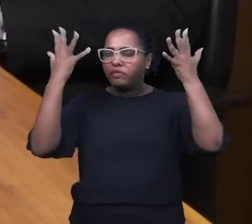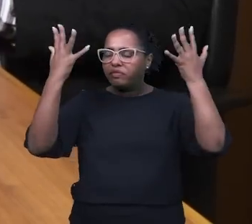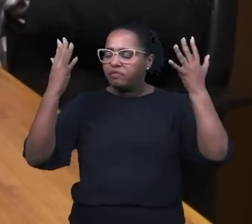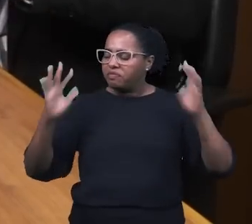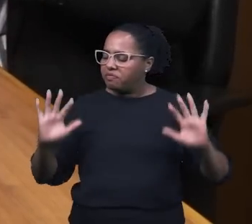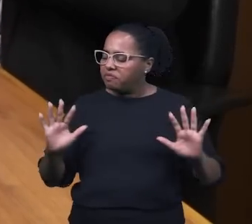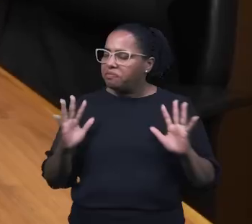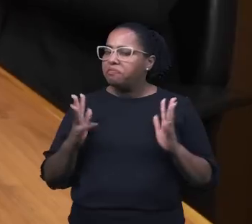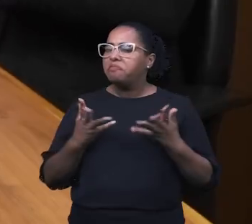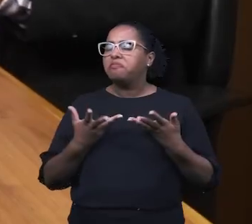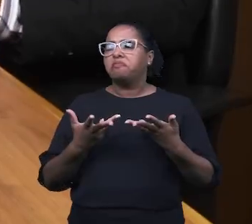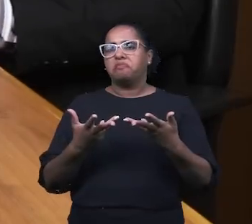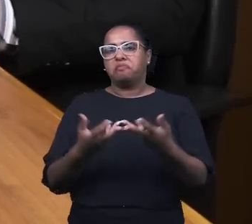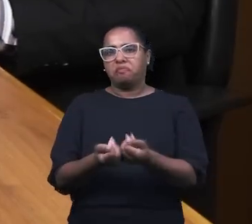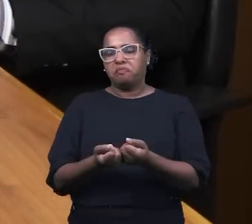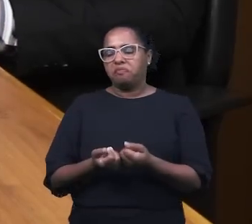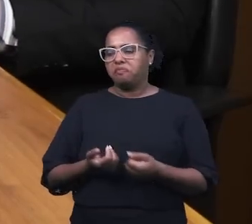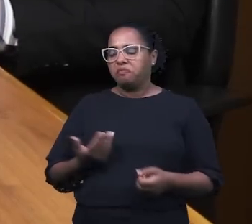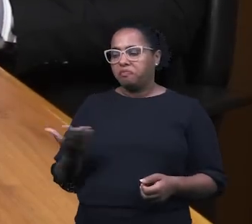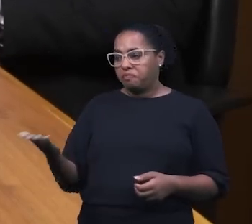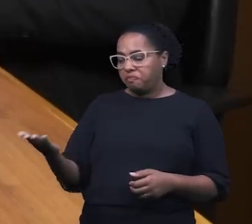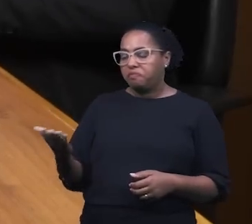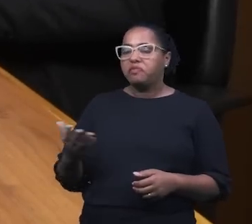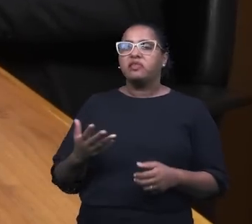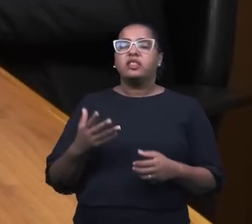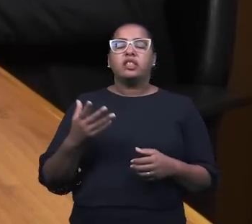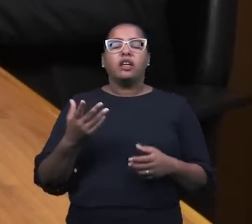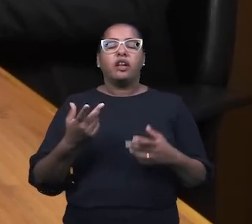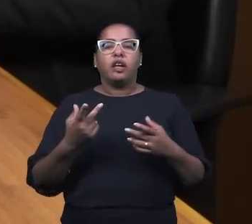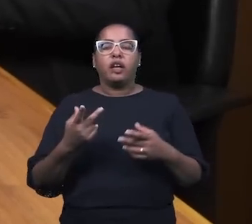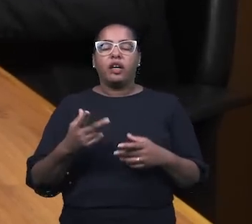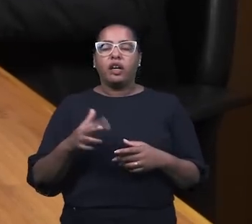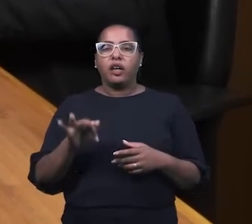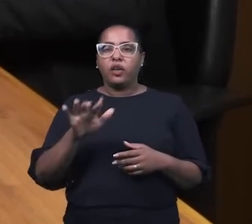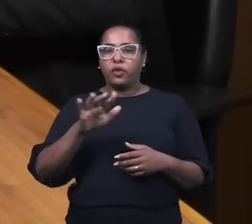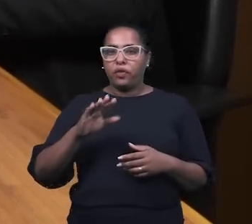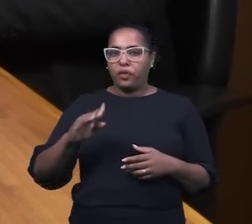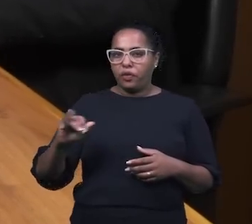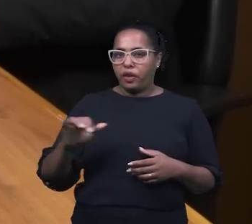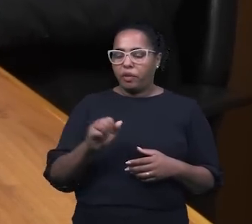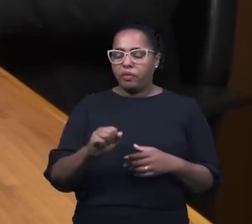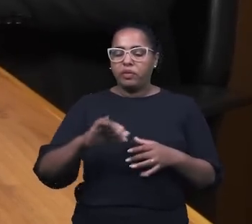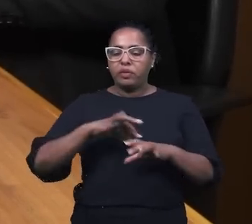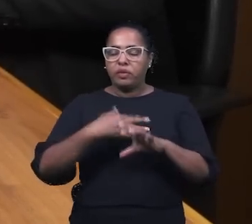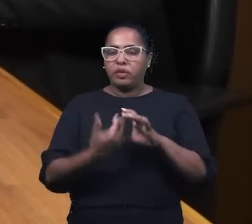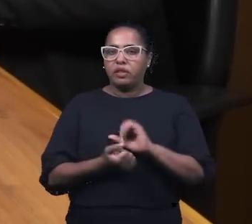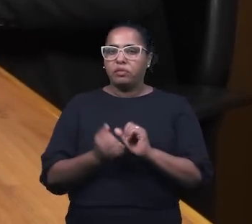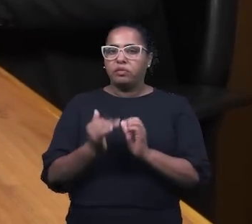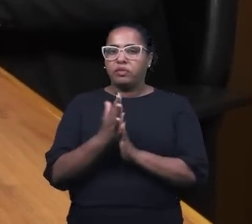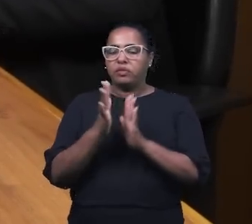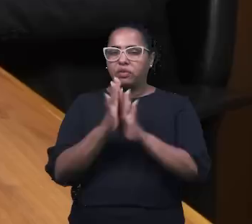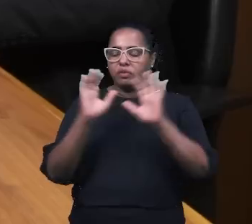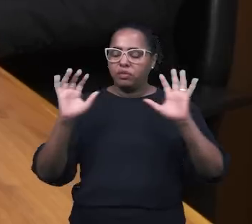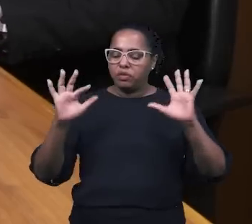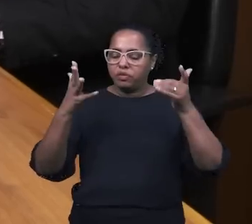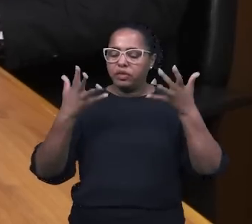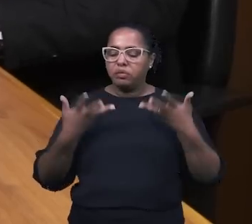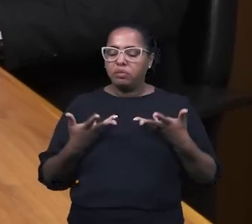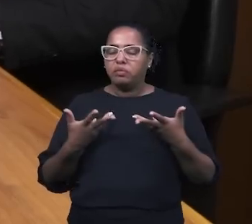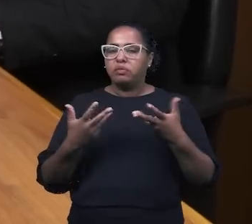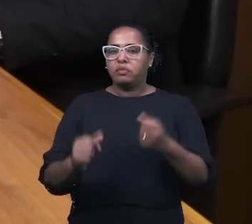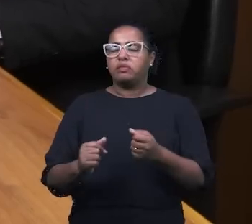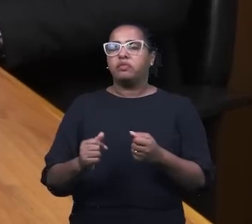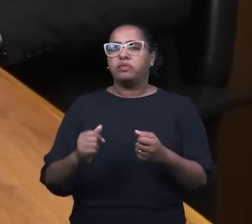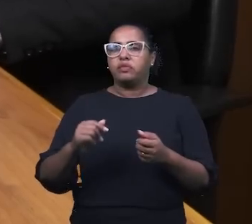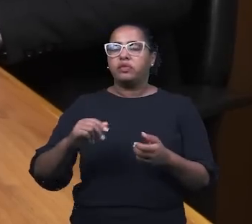evento maravilhoso, e aqui o Fábio trouxe só o aspecto do louvor nesse evento grandioso, traduzido simultaneamente em